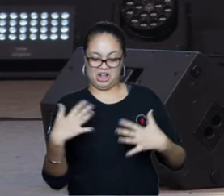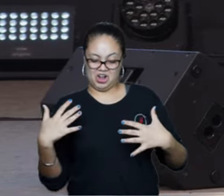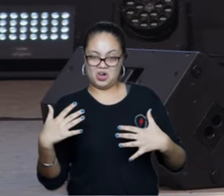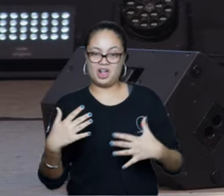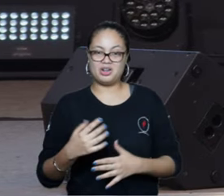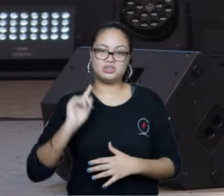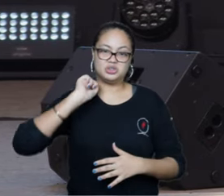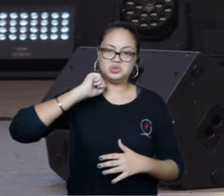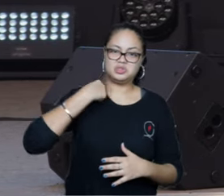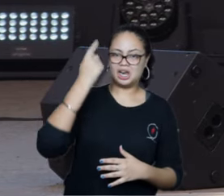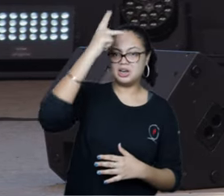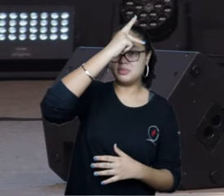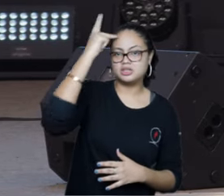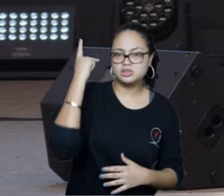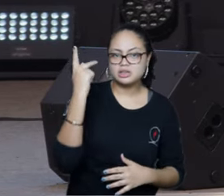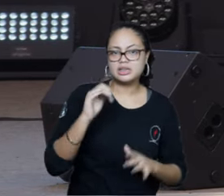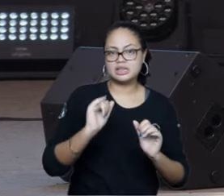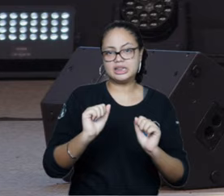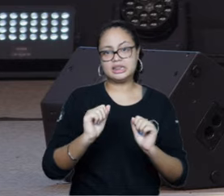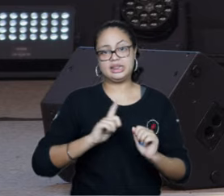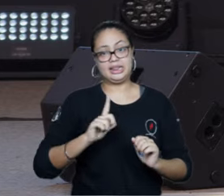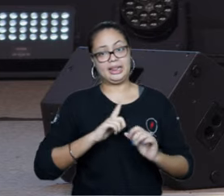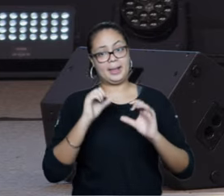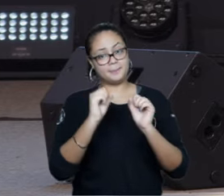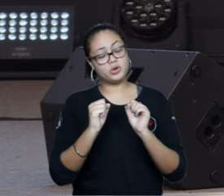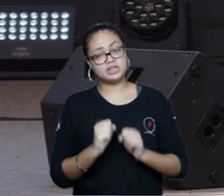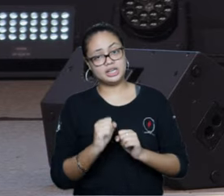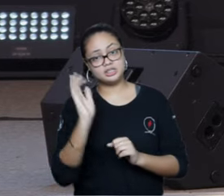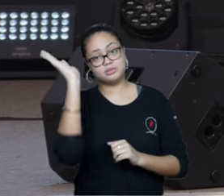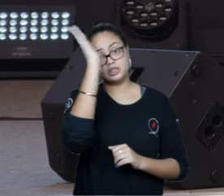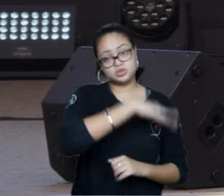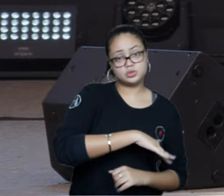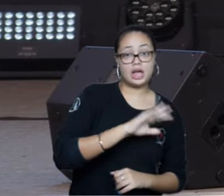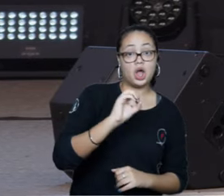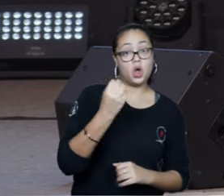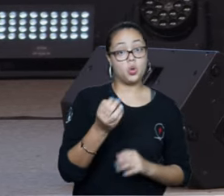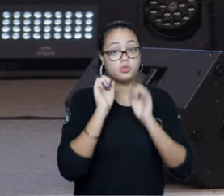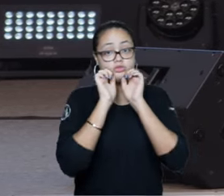pessoa e tem poder de abençoar e amaldiçoar